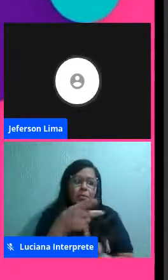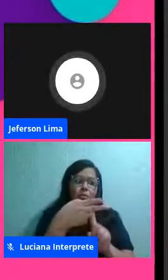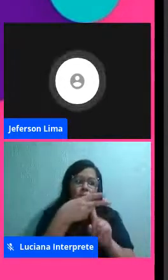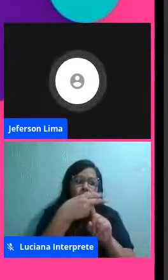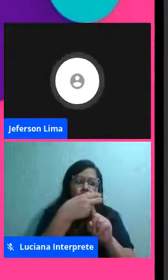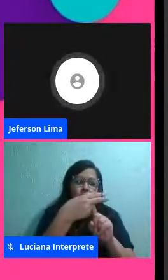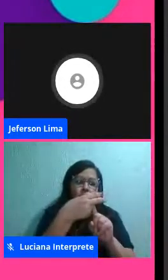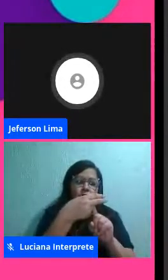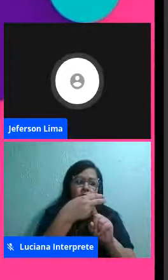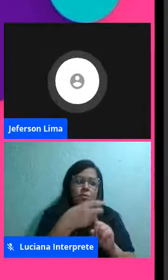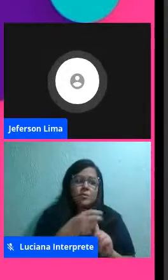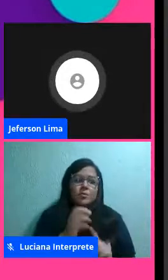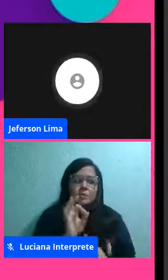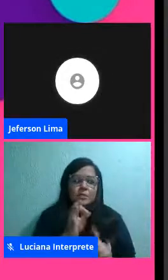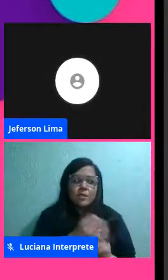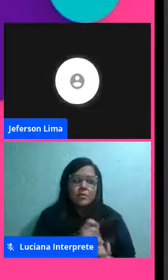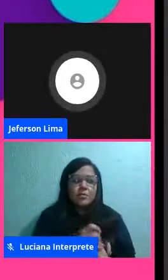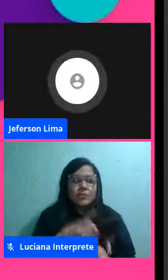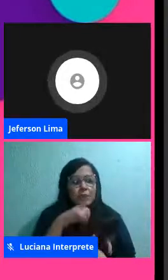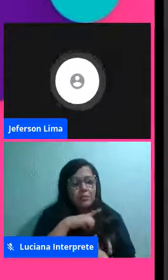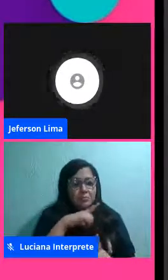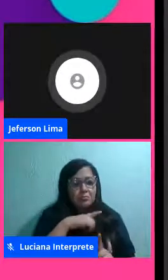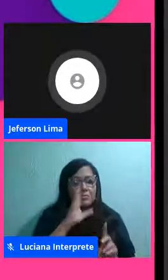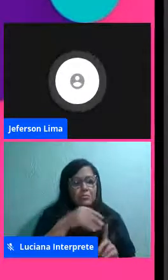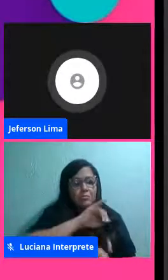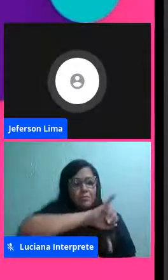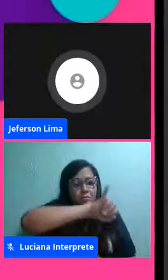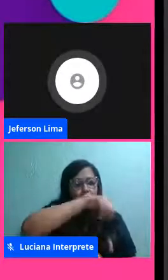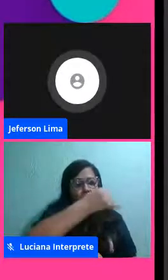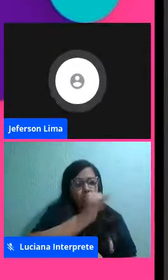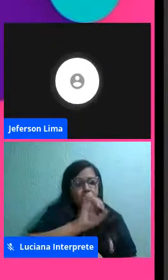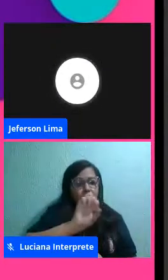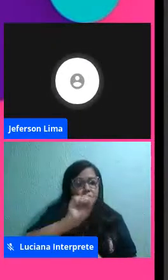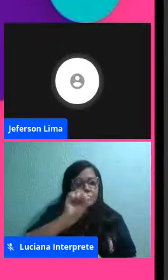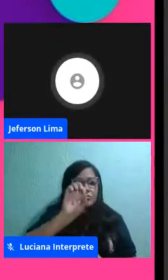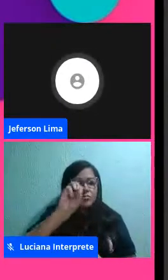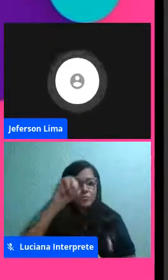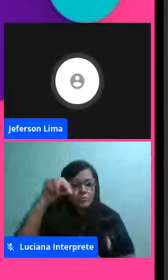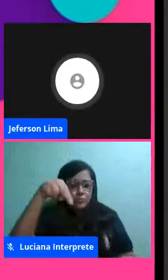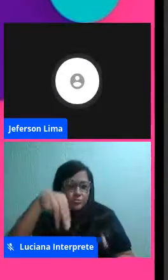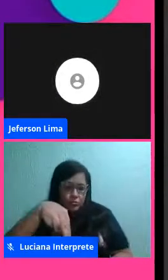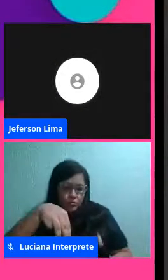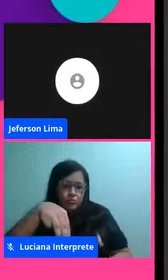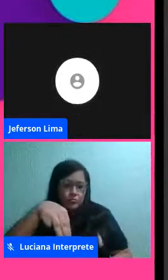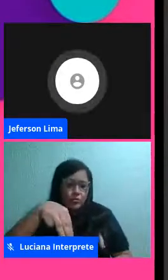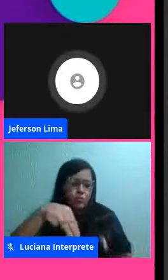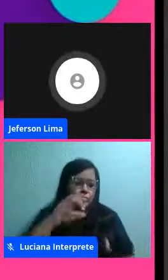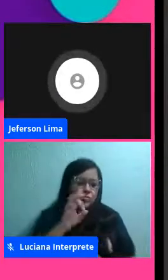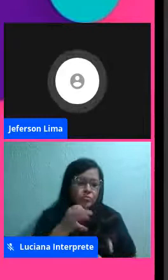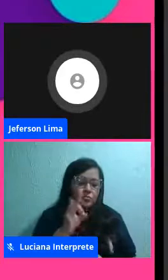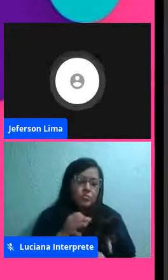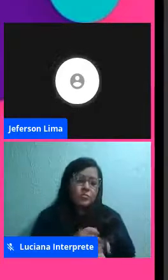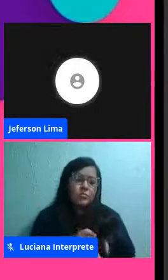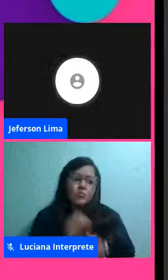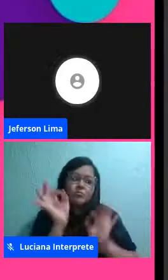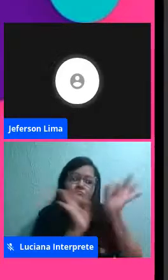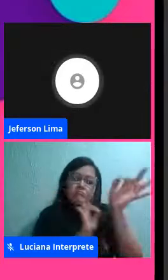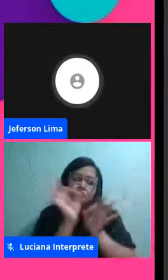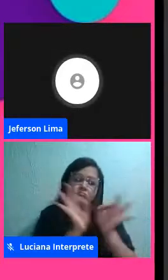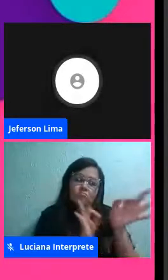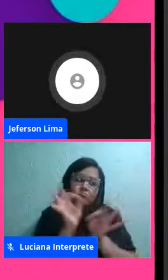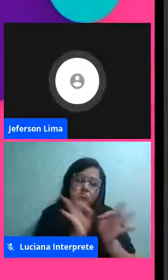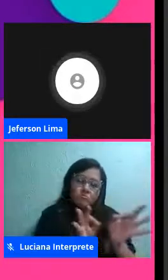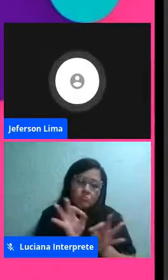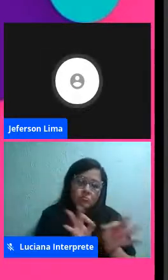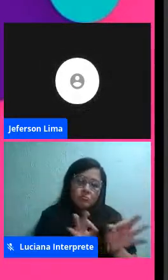Certo? A gente vai receber nosso JSON aí, bonitinho. A única coisa que ele está reclamando é que isso aqui é assíncrono, né?